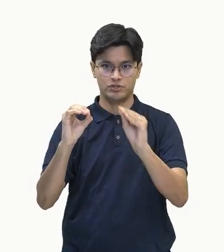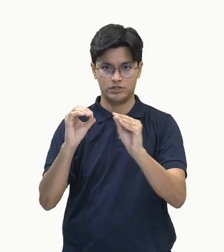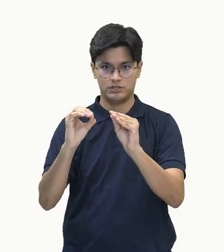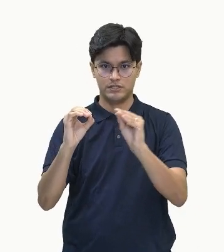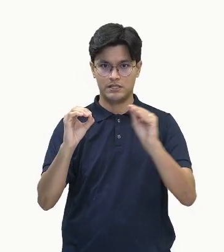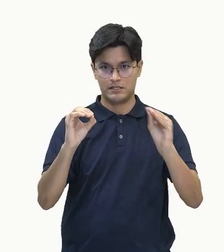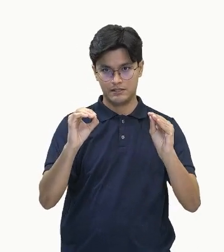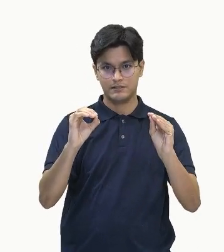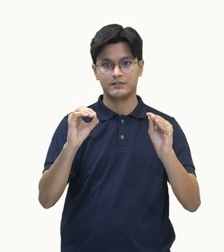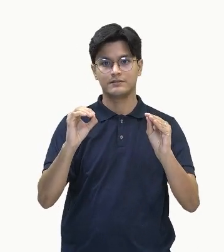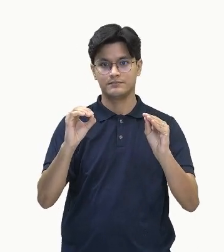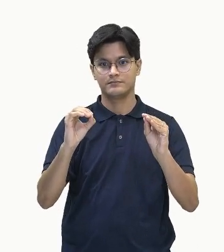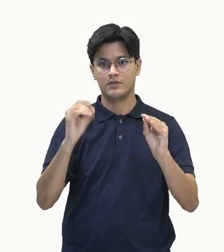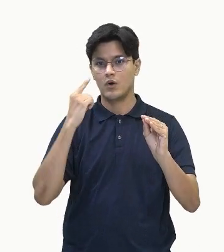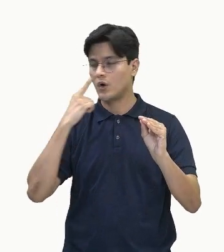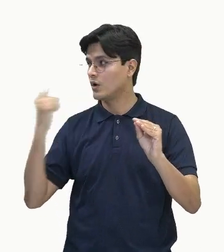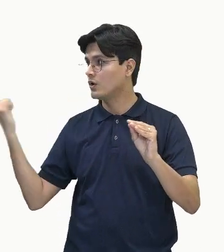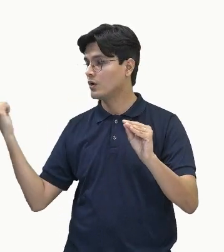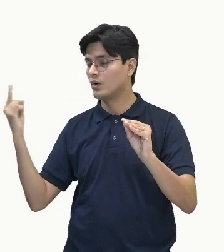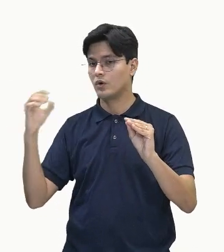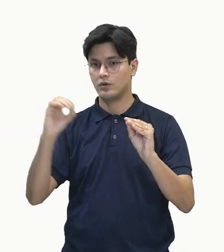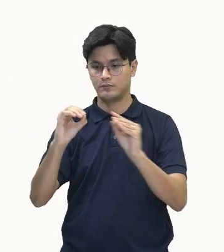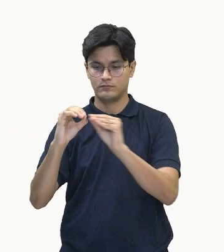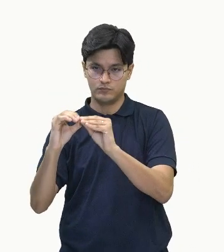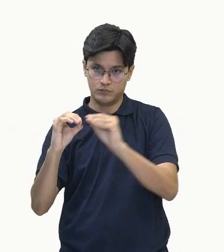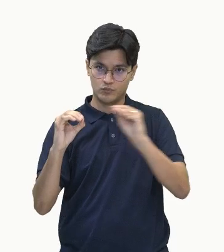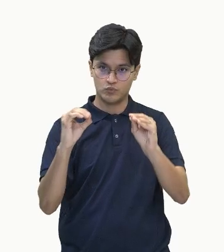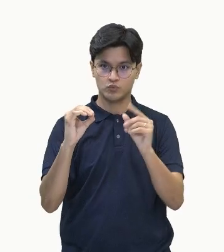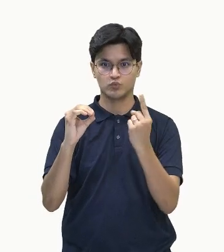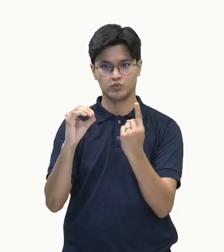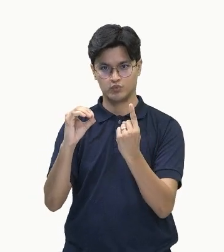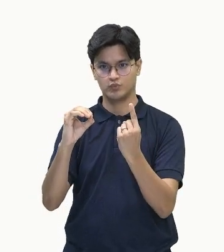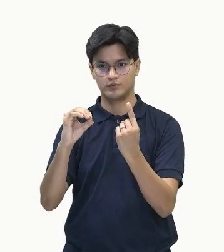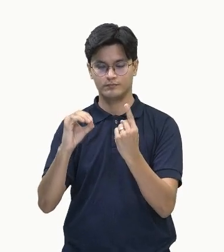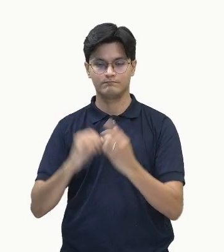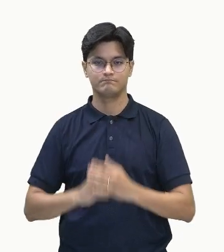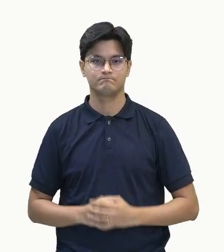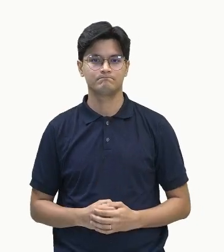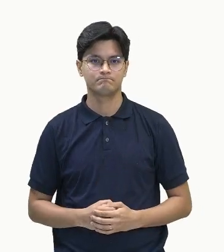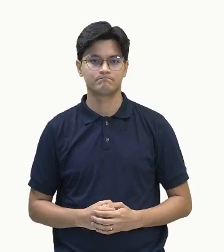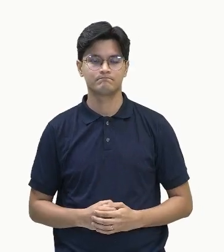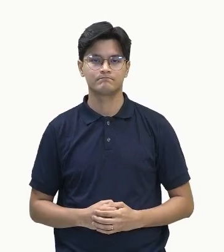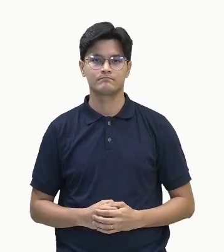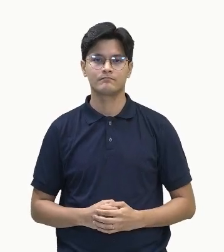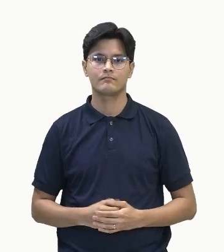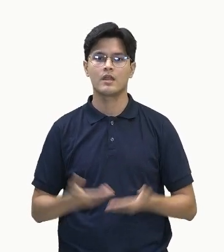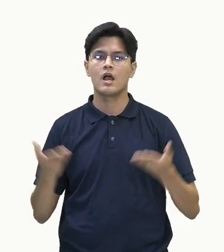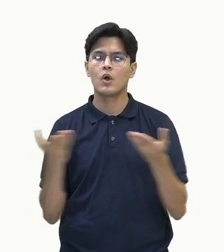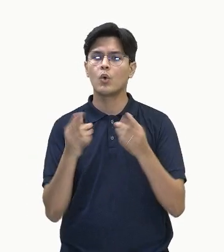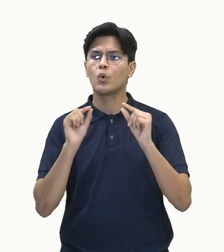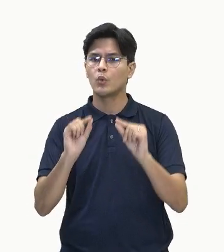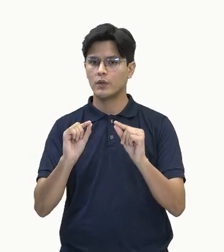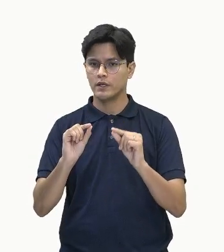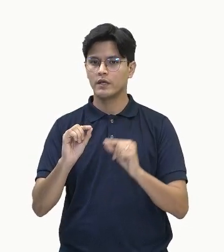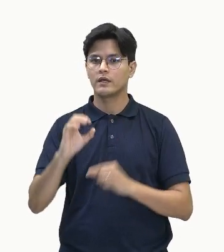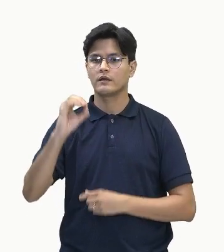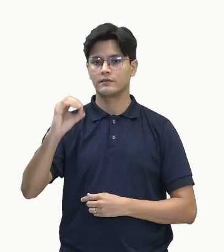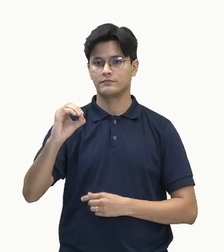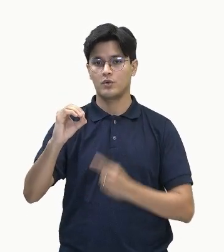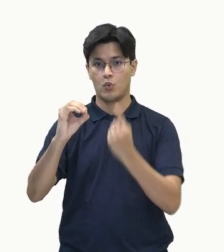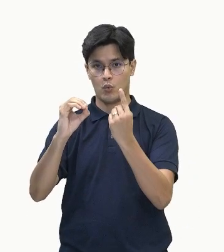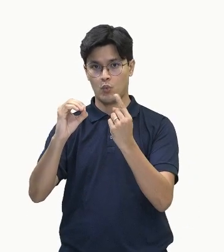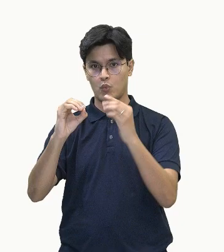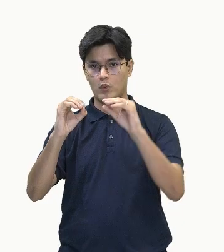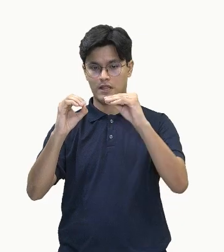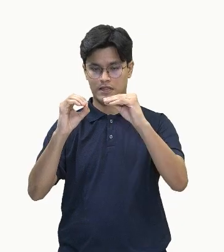ponto 1, que é positivo. A partir desse ponto 1 agora, você vai descer 3 casas, porque o